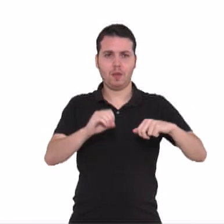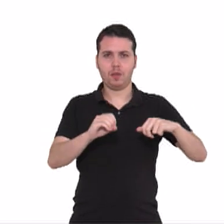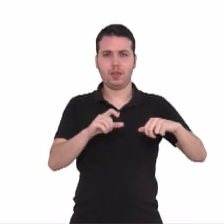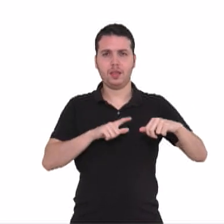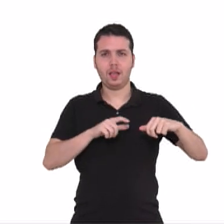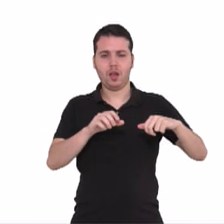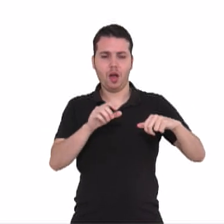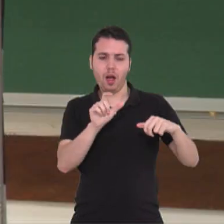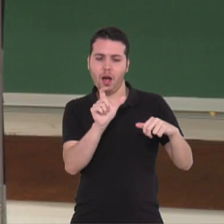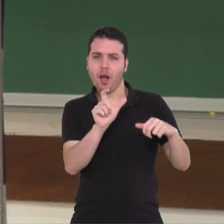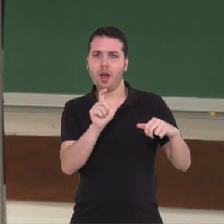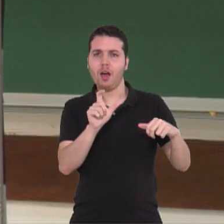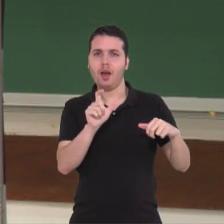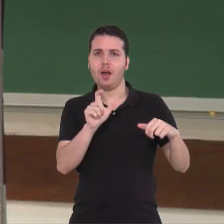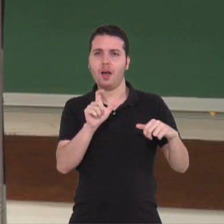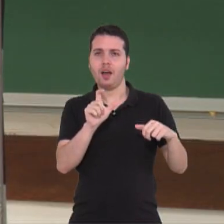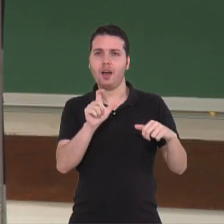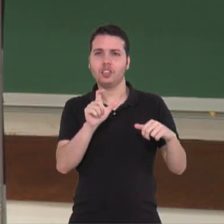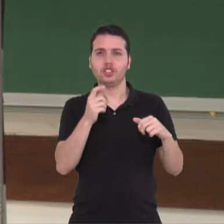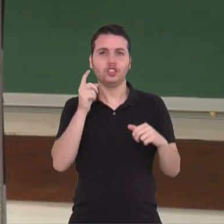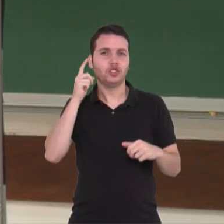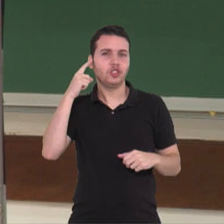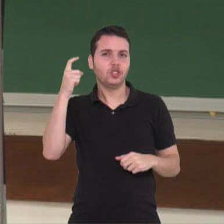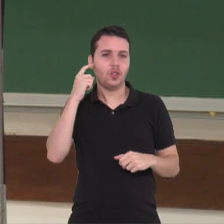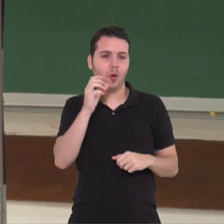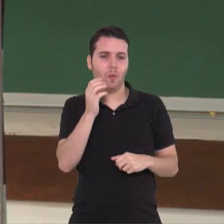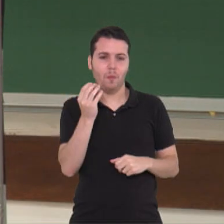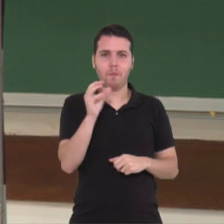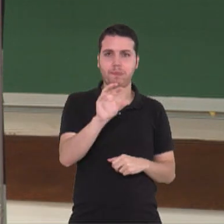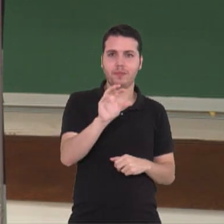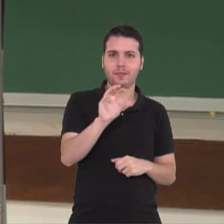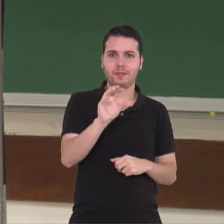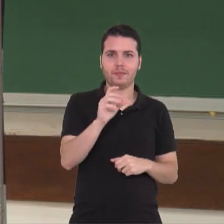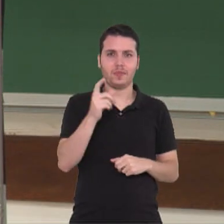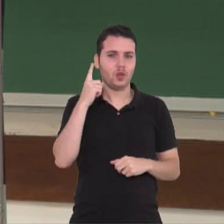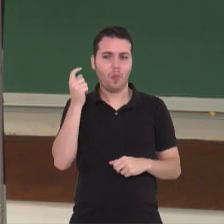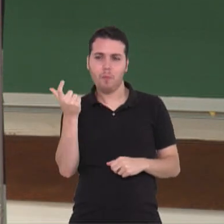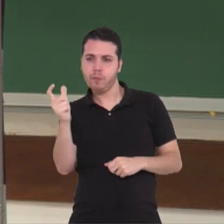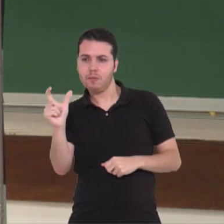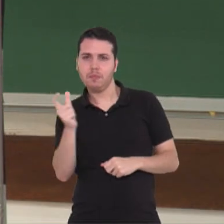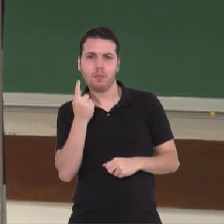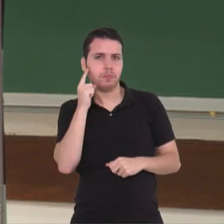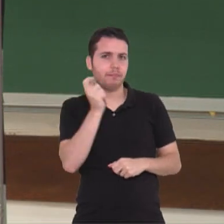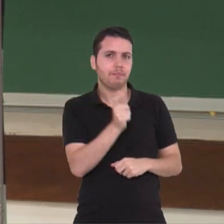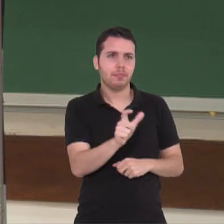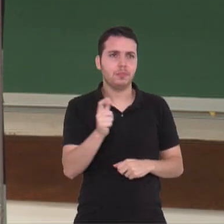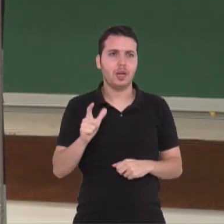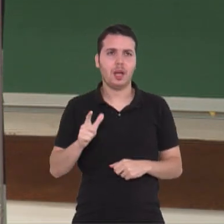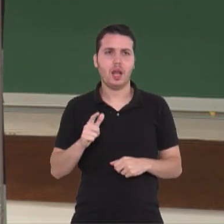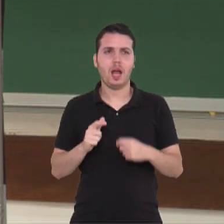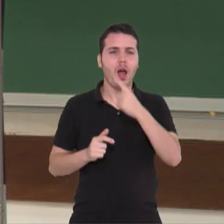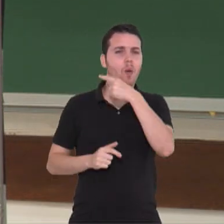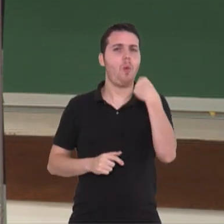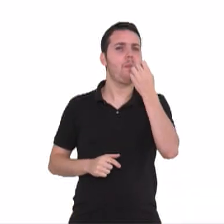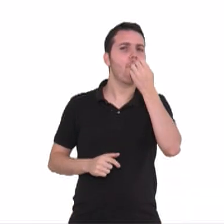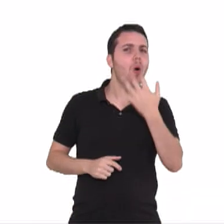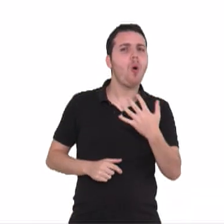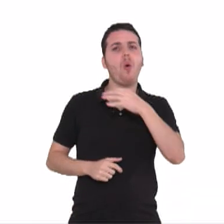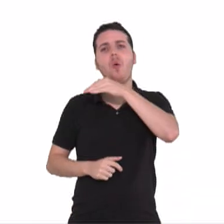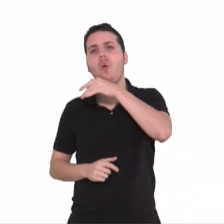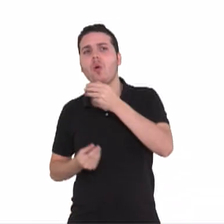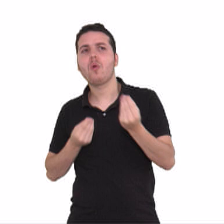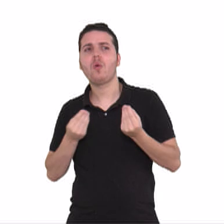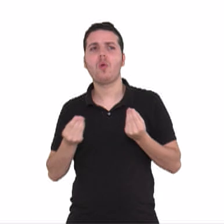aqui, aqui também temos uma onomatopeia, a cara dele está boa, está ruim, como que está a cara dele? Aqui temos uma